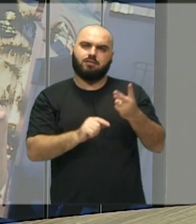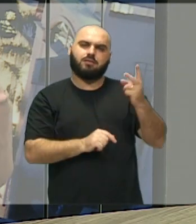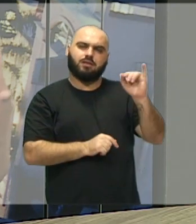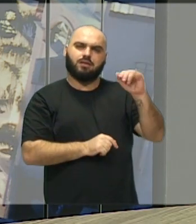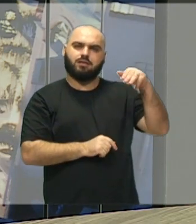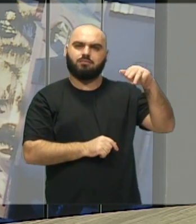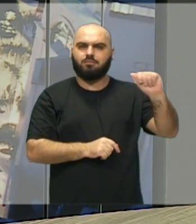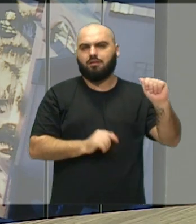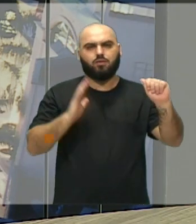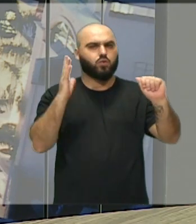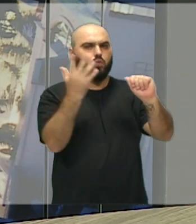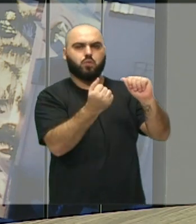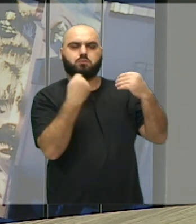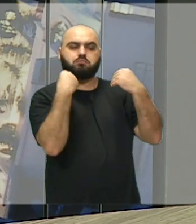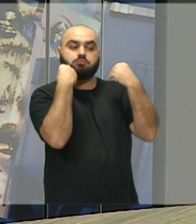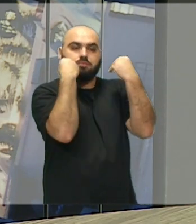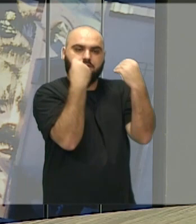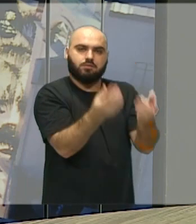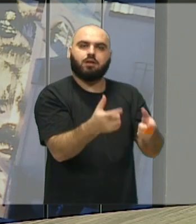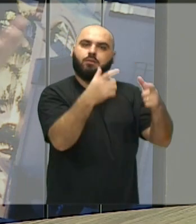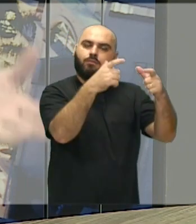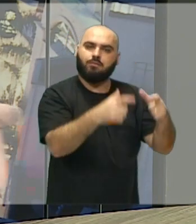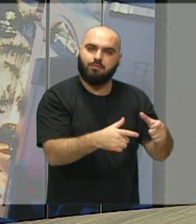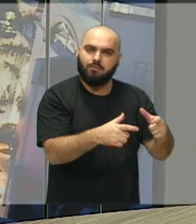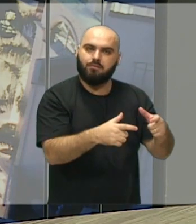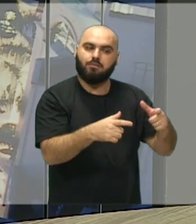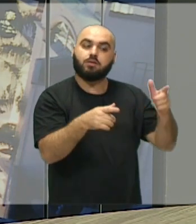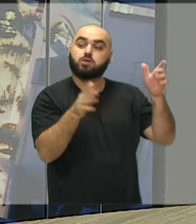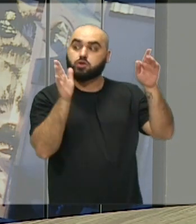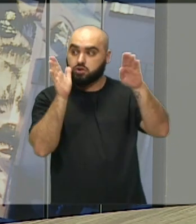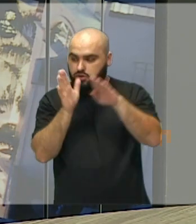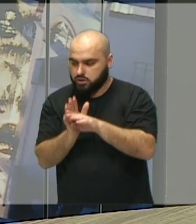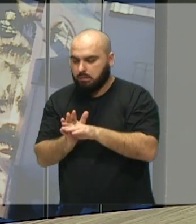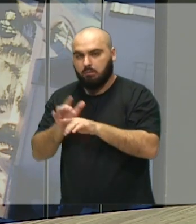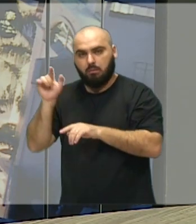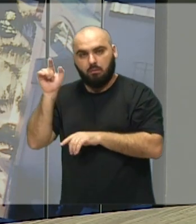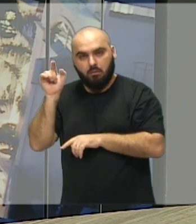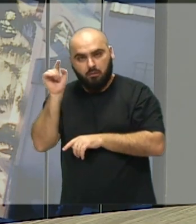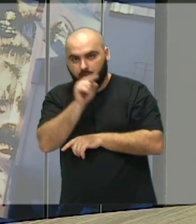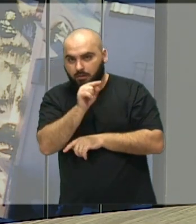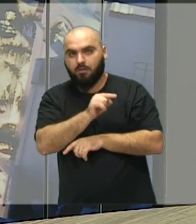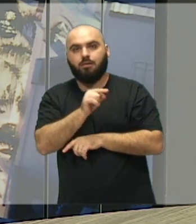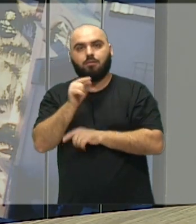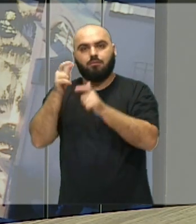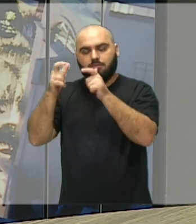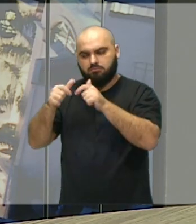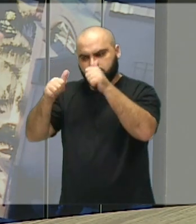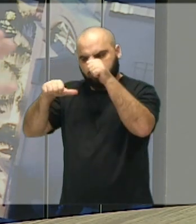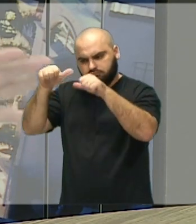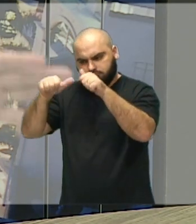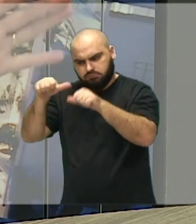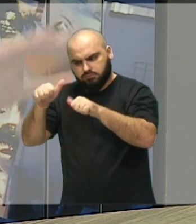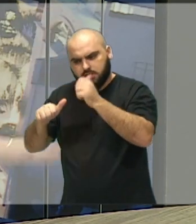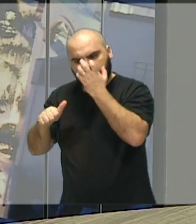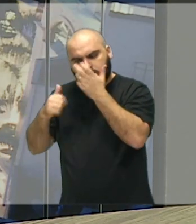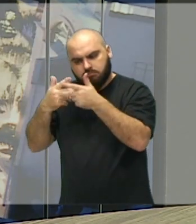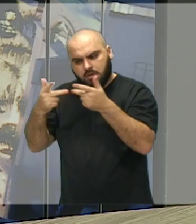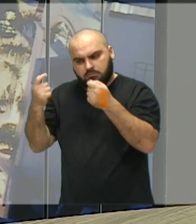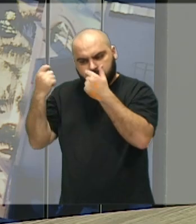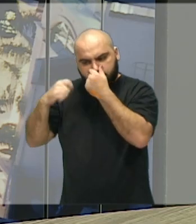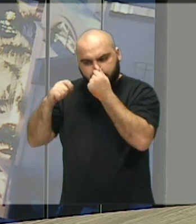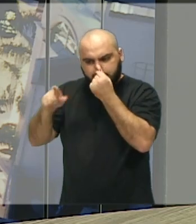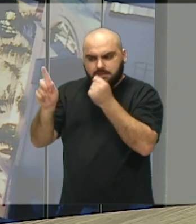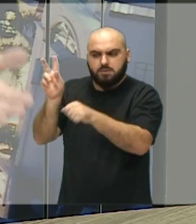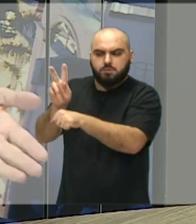até esse centro de triagens, onde a gente recebe, faz a análise do animal, né? Então ver se ele precisa